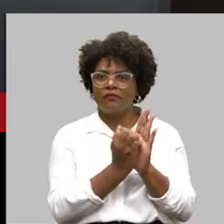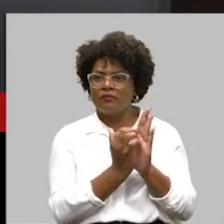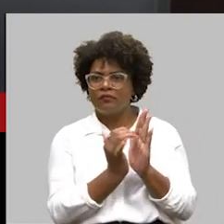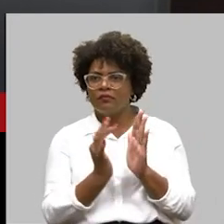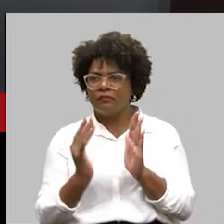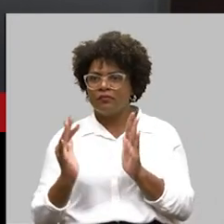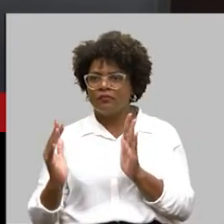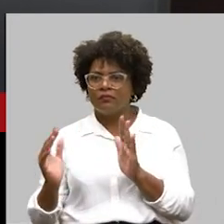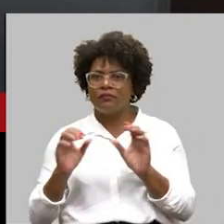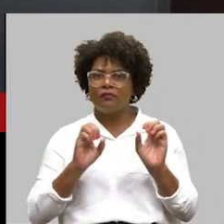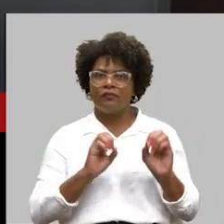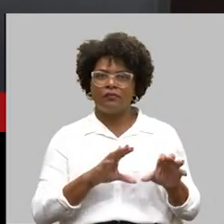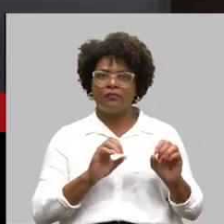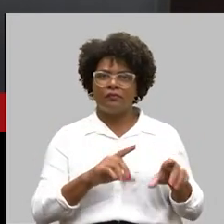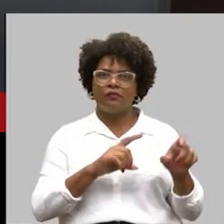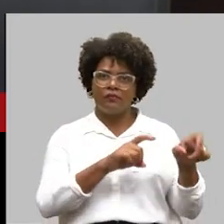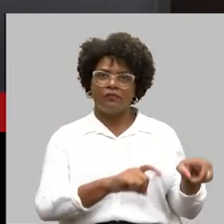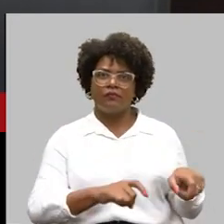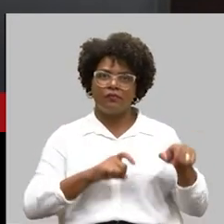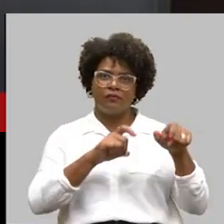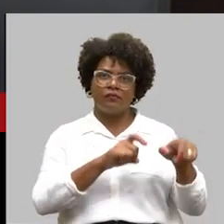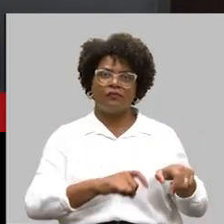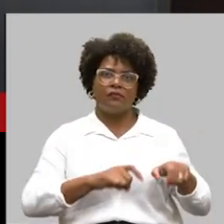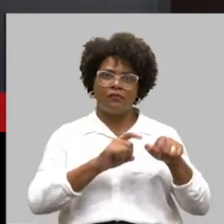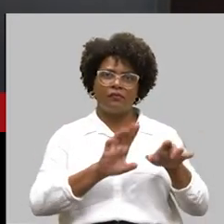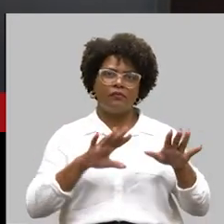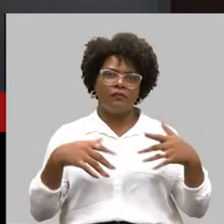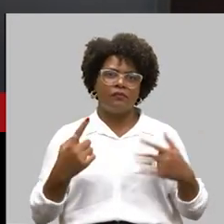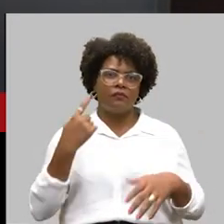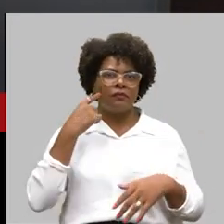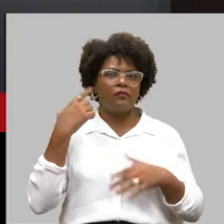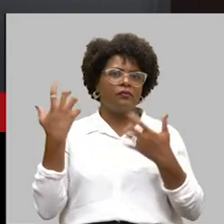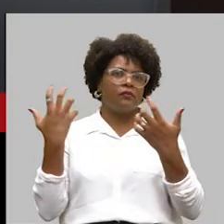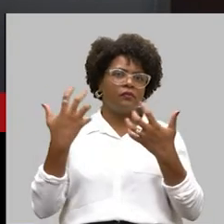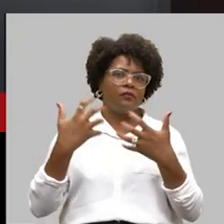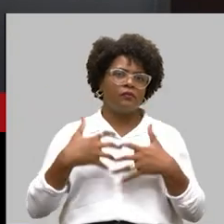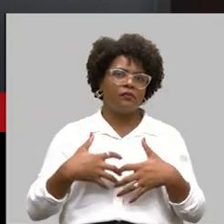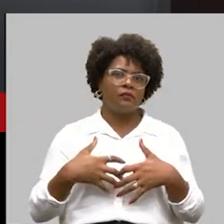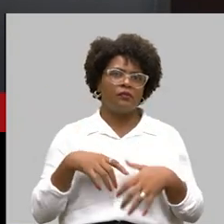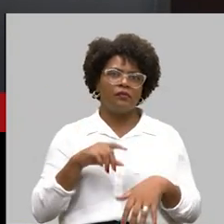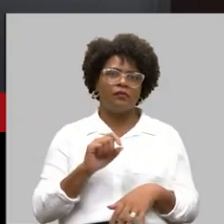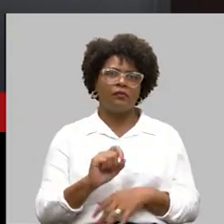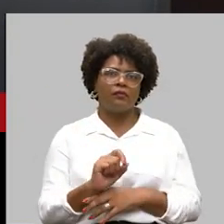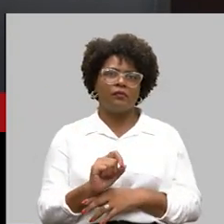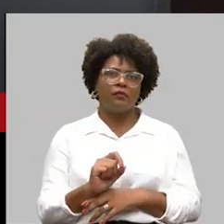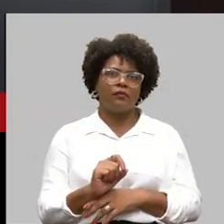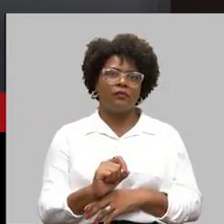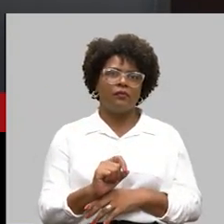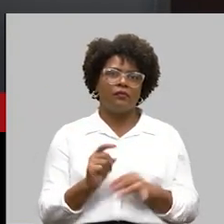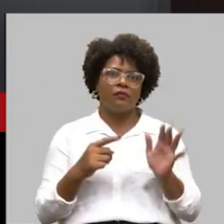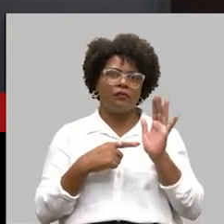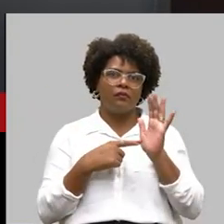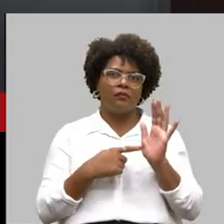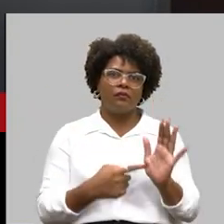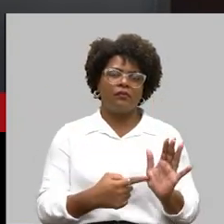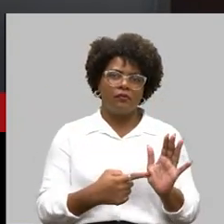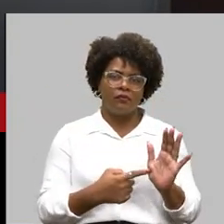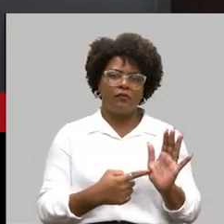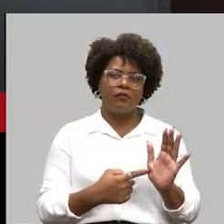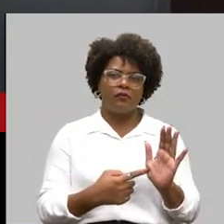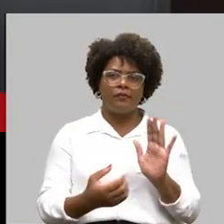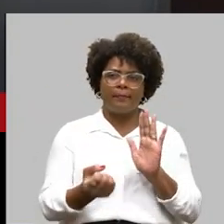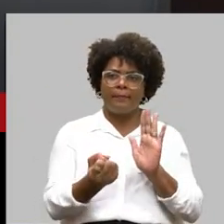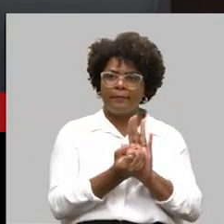Educação do Campo né E daí Nós pensamos que trazer o Marco os Marcos